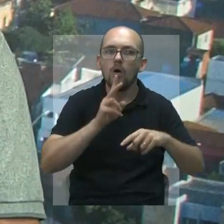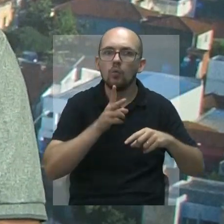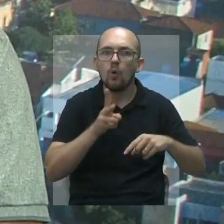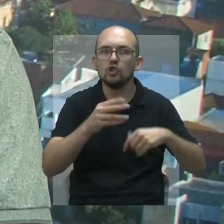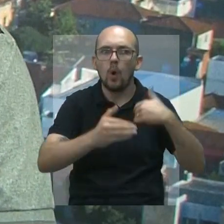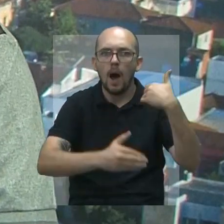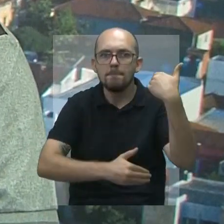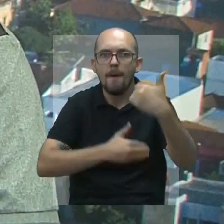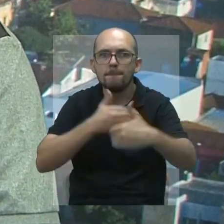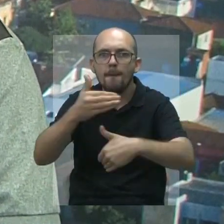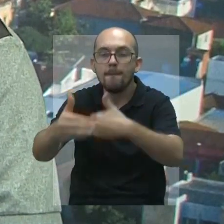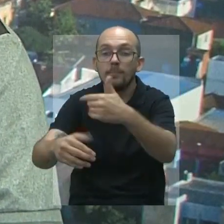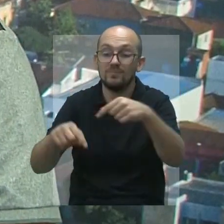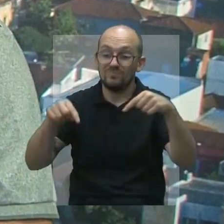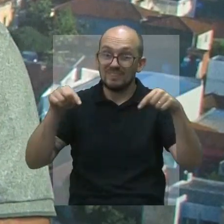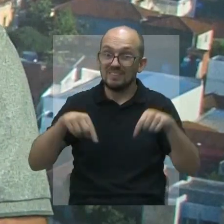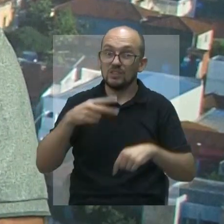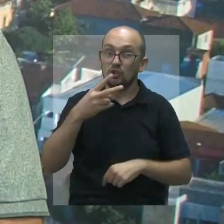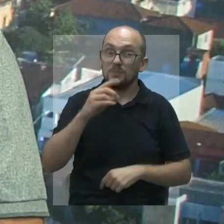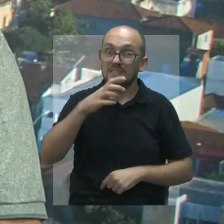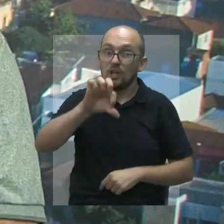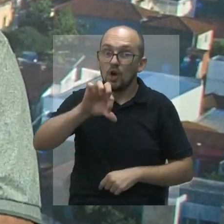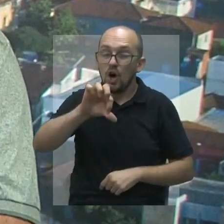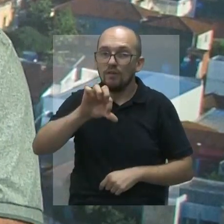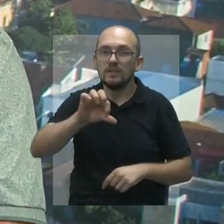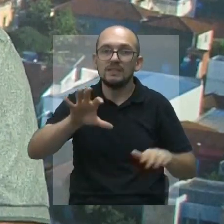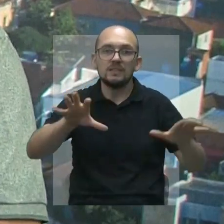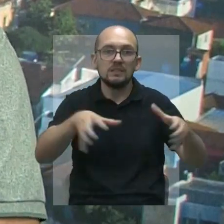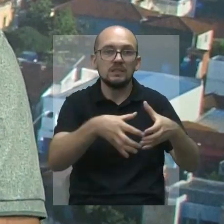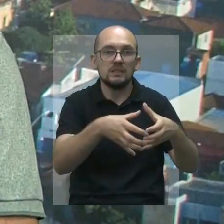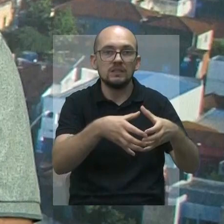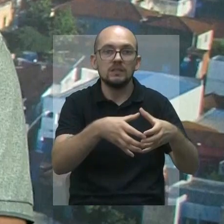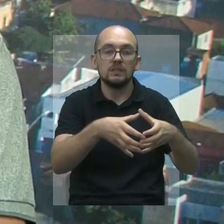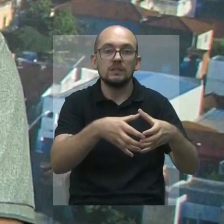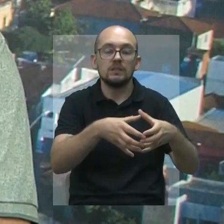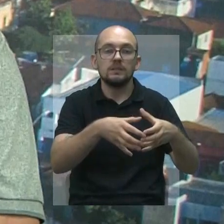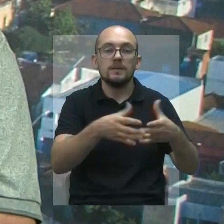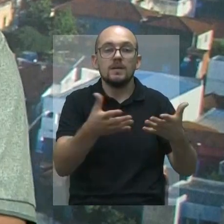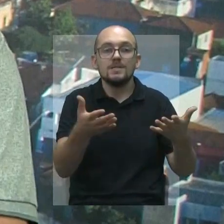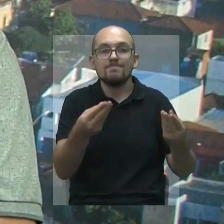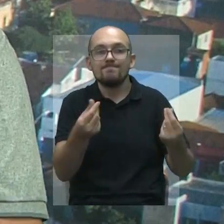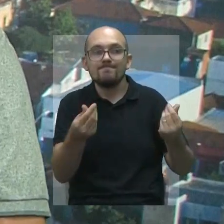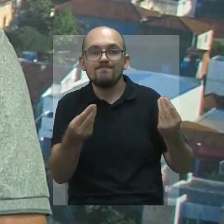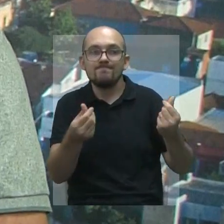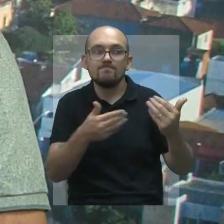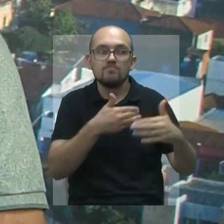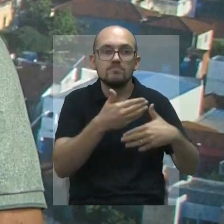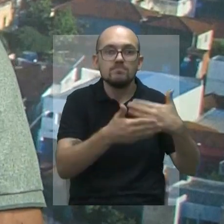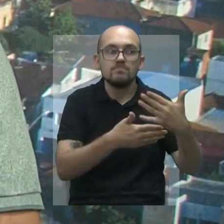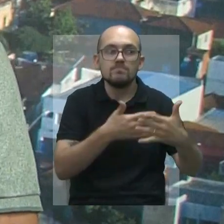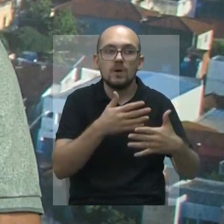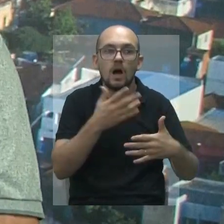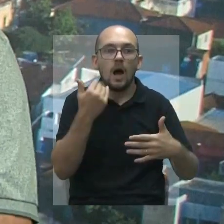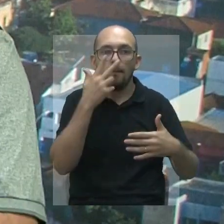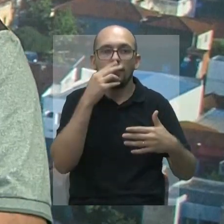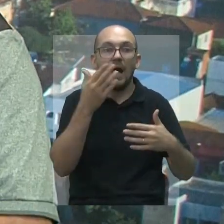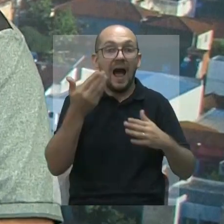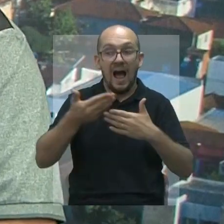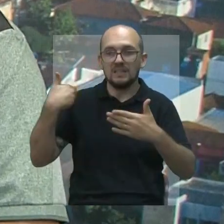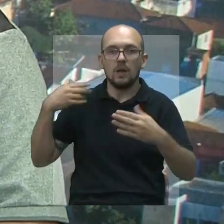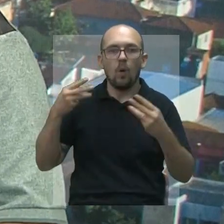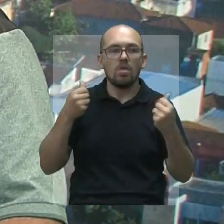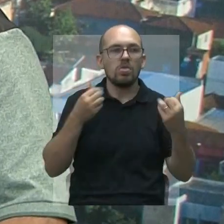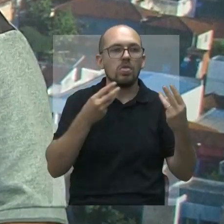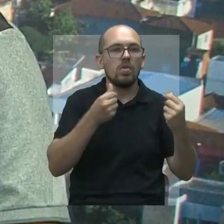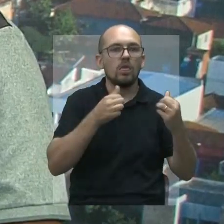Agora, em 2019, nós não tínhamos uma base. Para 2020 nós teremos, e essa base, ano a ano, ela vai ficando cada vez mais sólida, ao ponto de o